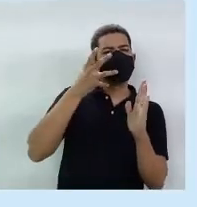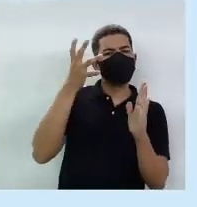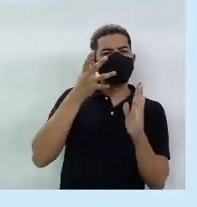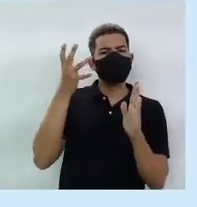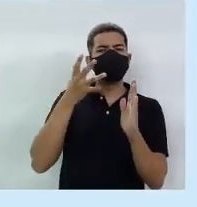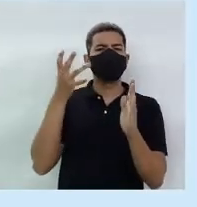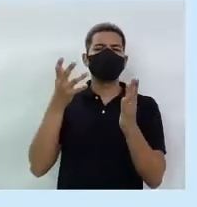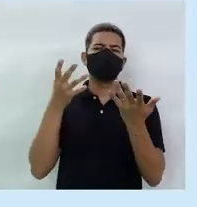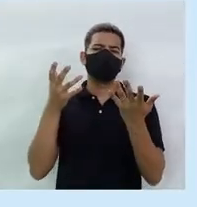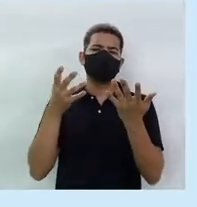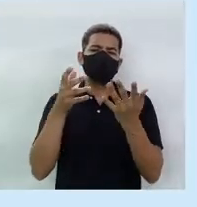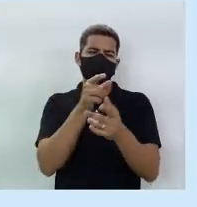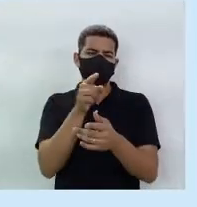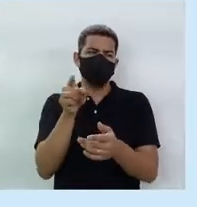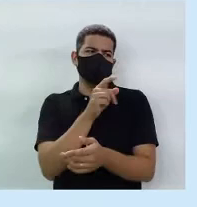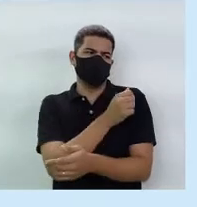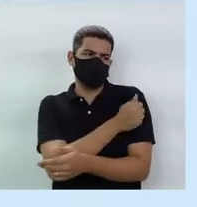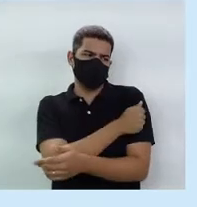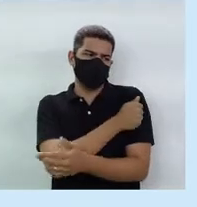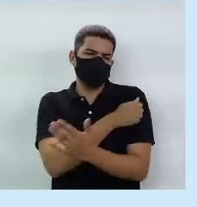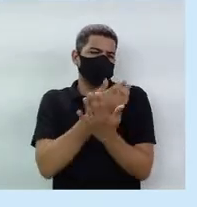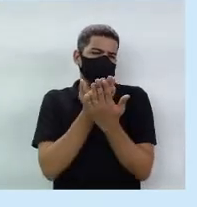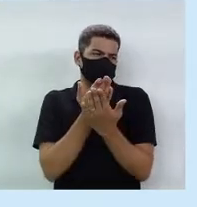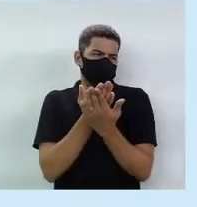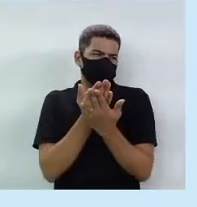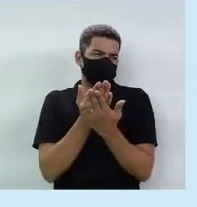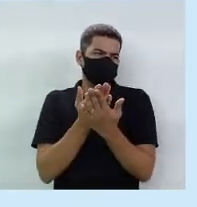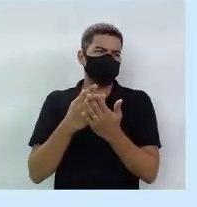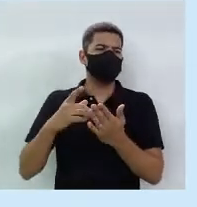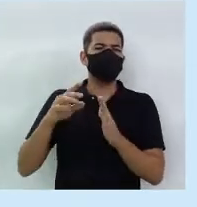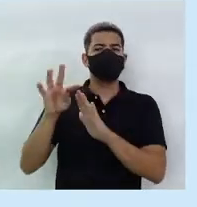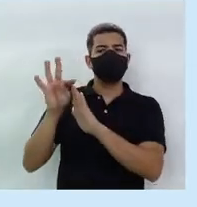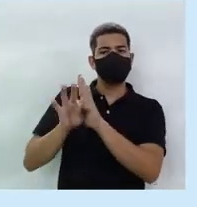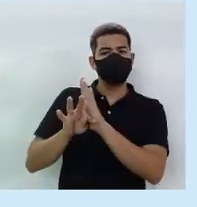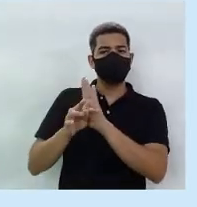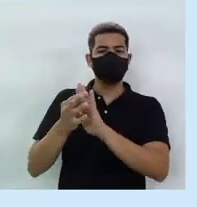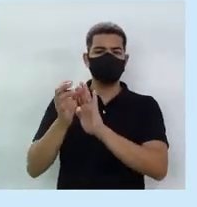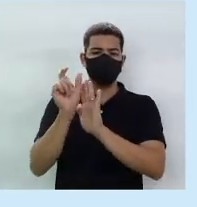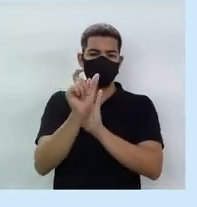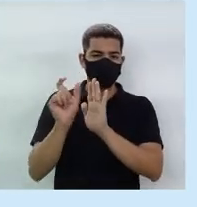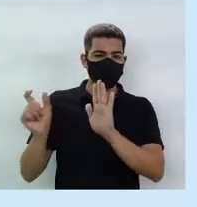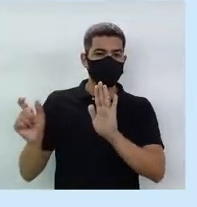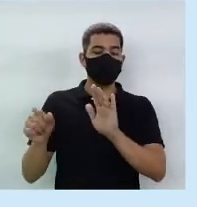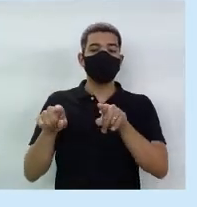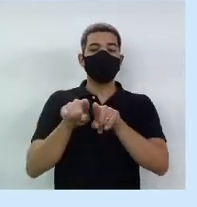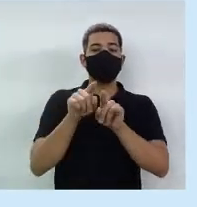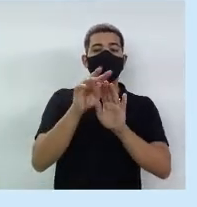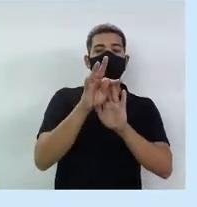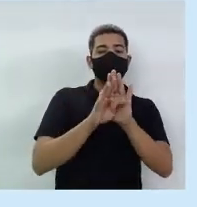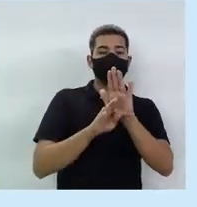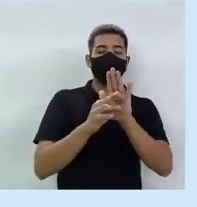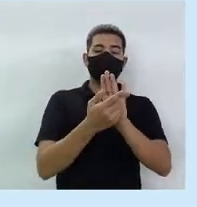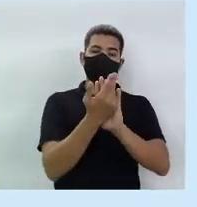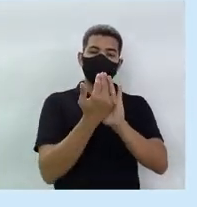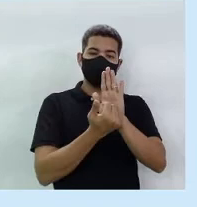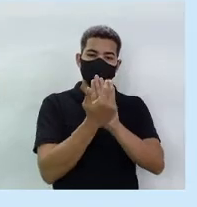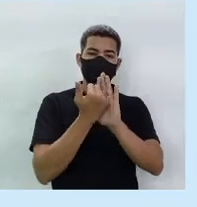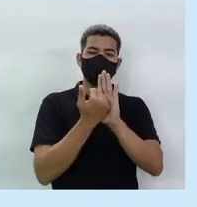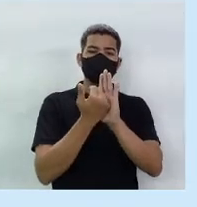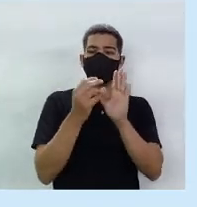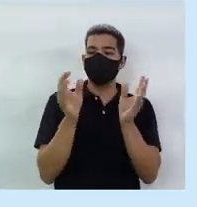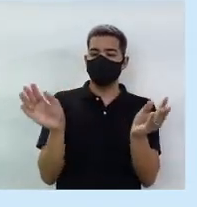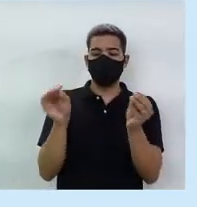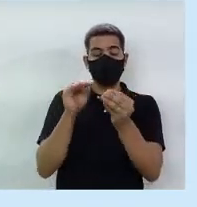É isso aí, estudante. Vamos conhecer o quê? O texto verbal, o texto não verbal, o texto